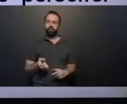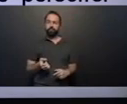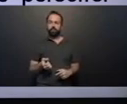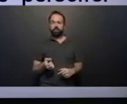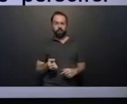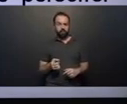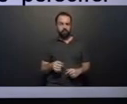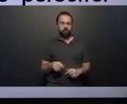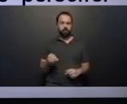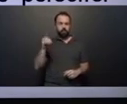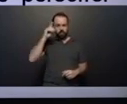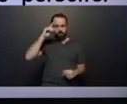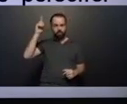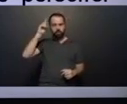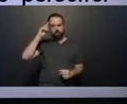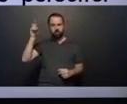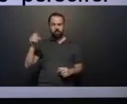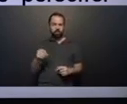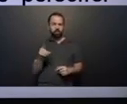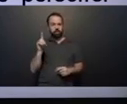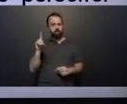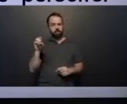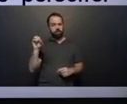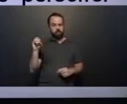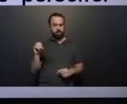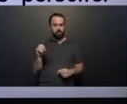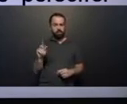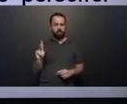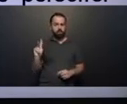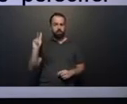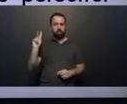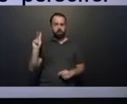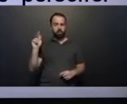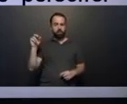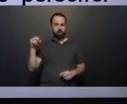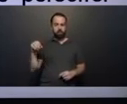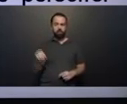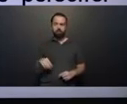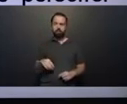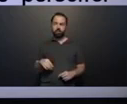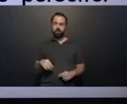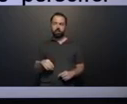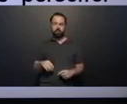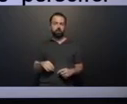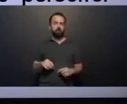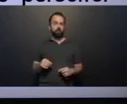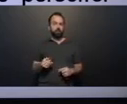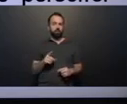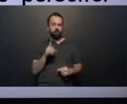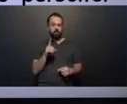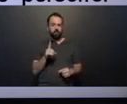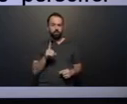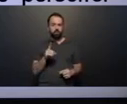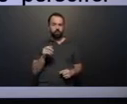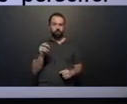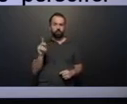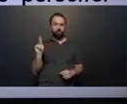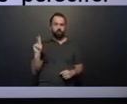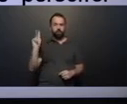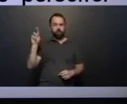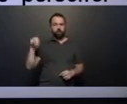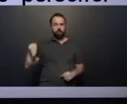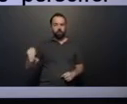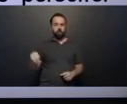por dia. Nós precisamos saber que 1 quilômetro tem 1.000 metros. Então, ele vai